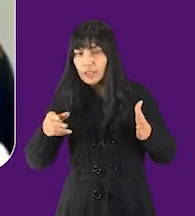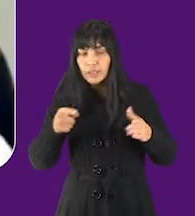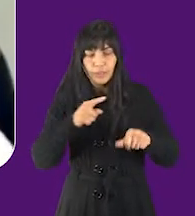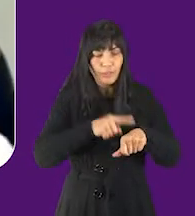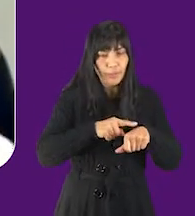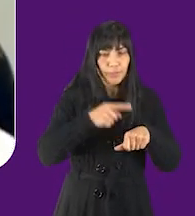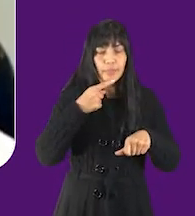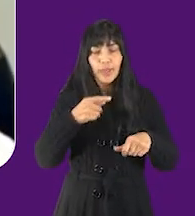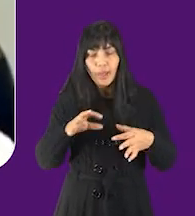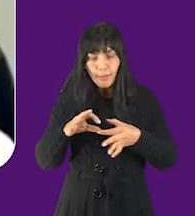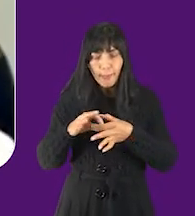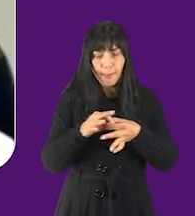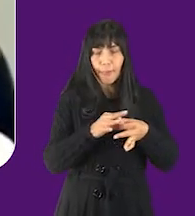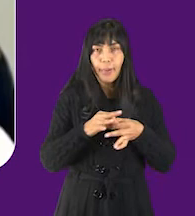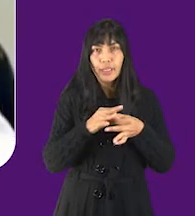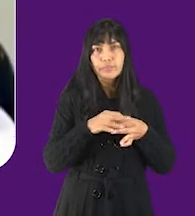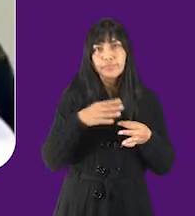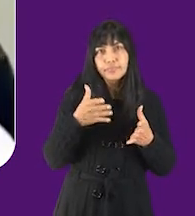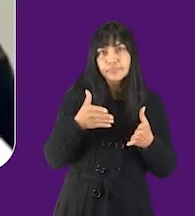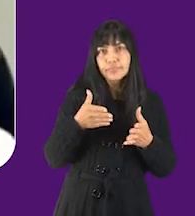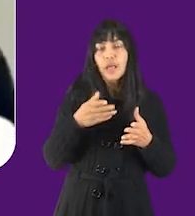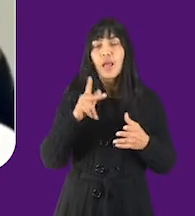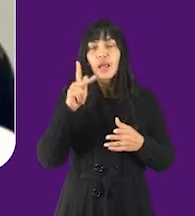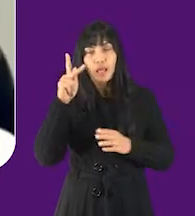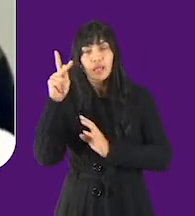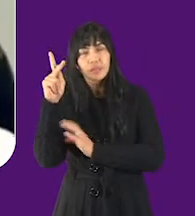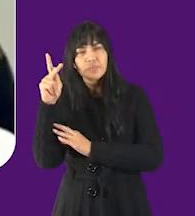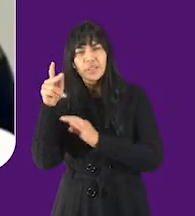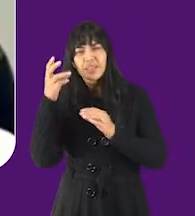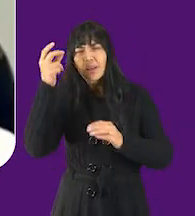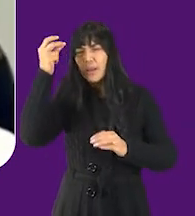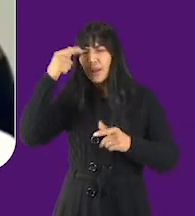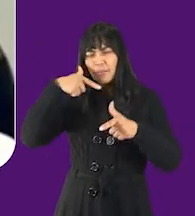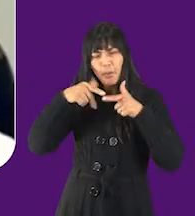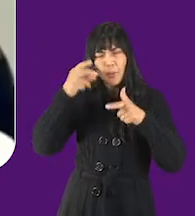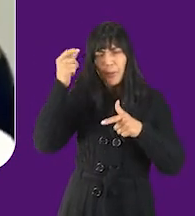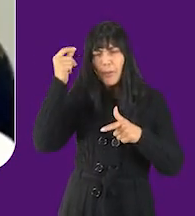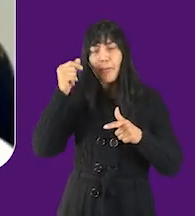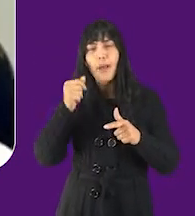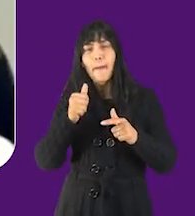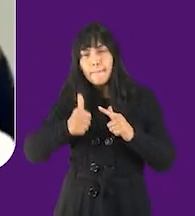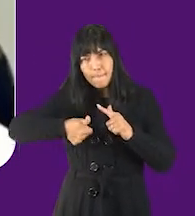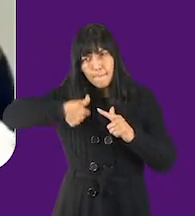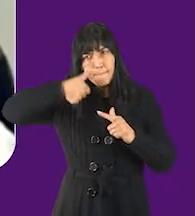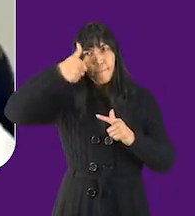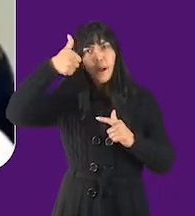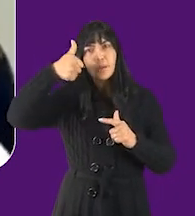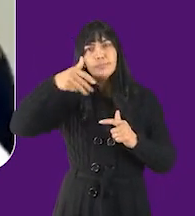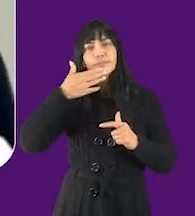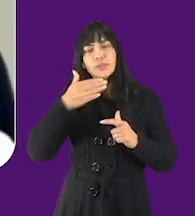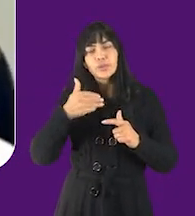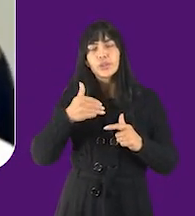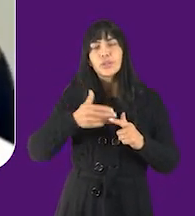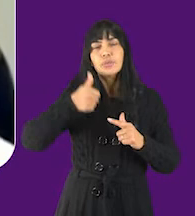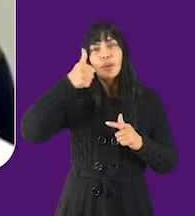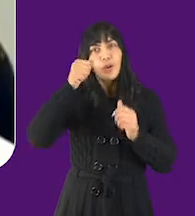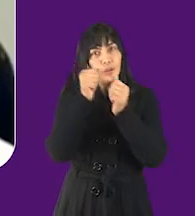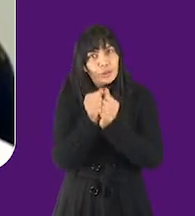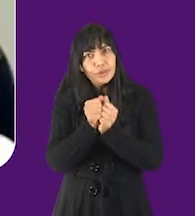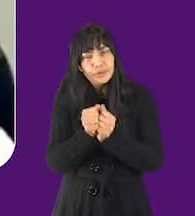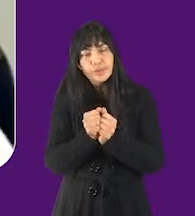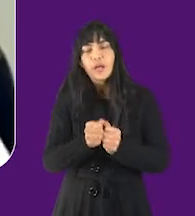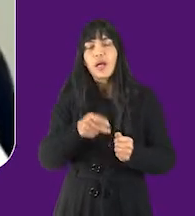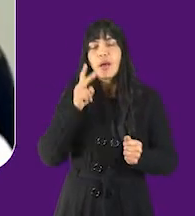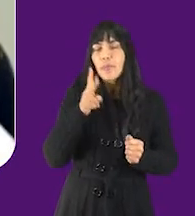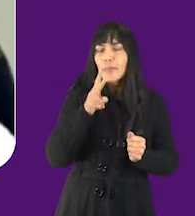parceria. E mesmo com a Cabin, a gente já trabalha há muitos anos uma agenda positiva, onde a gente melhora